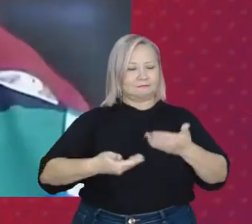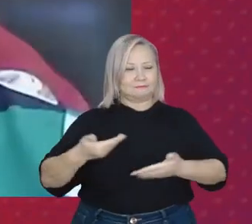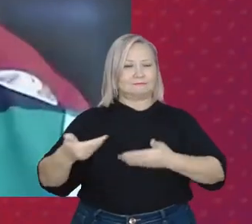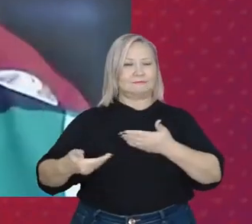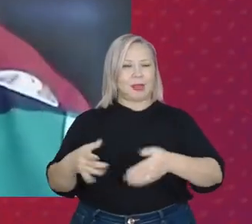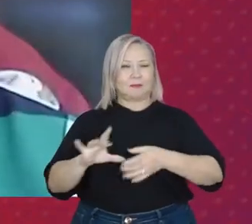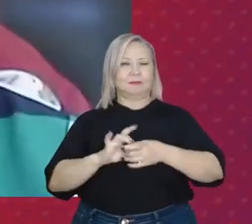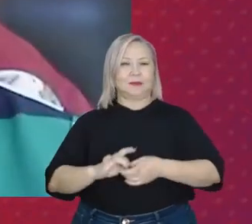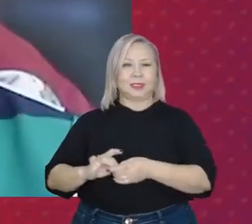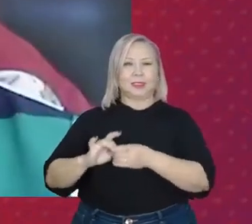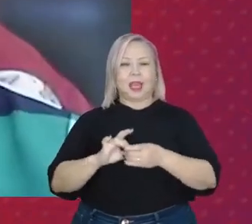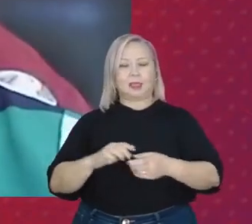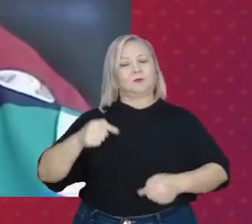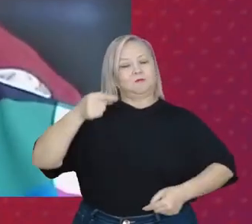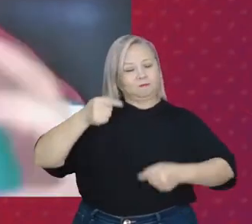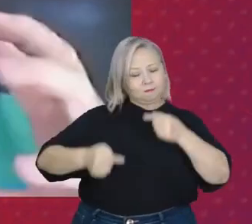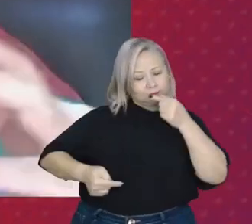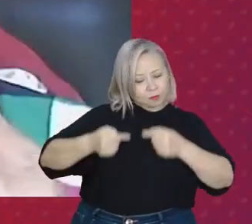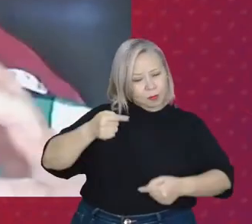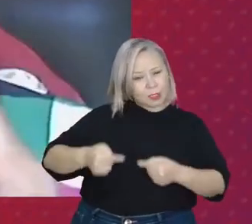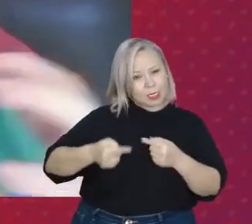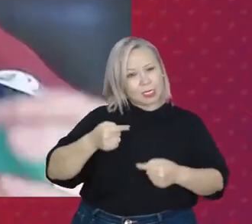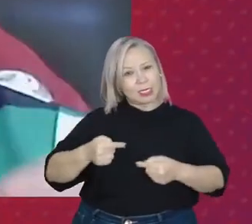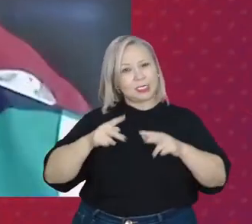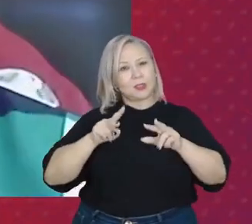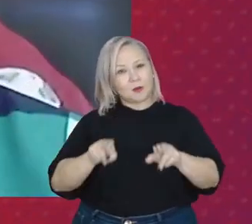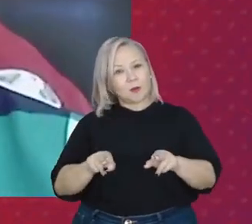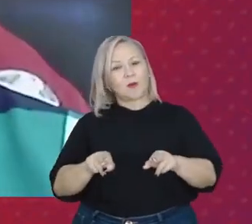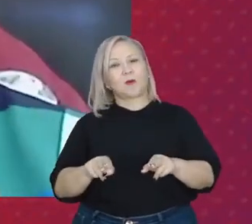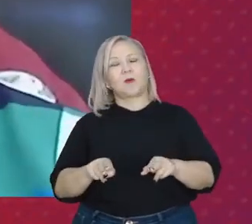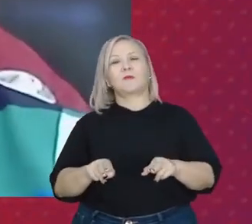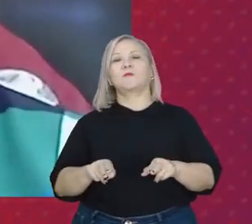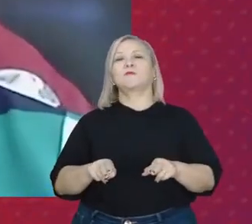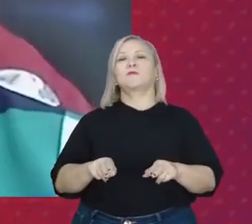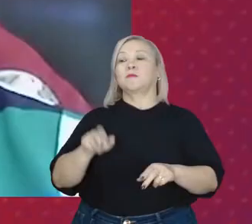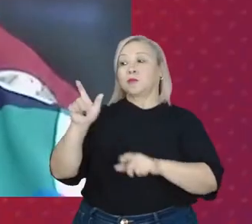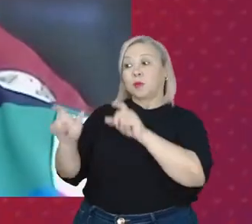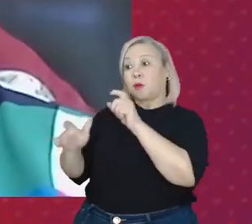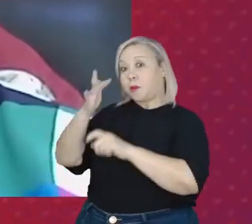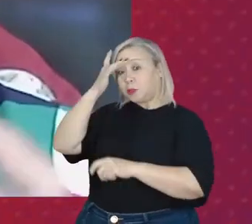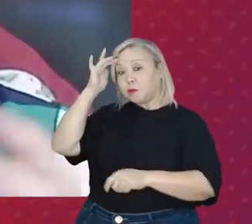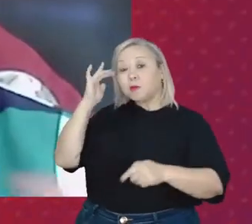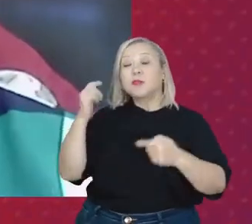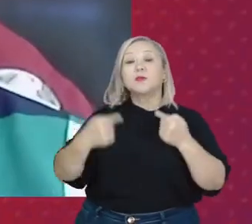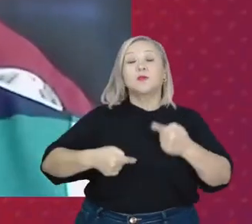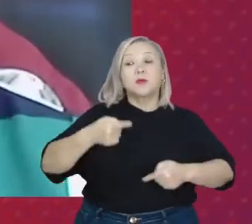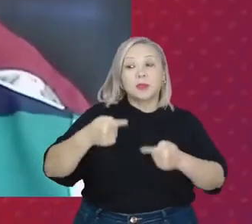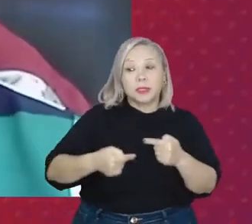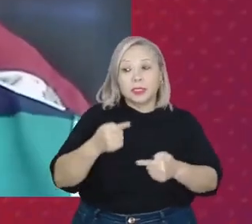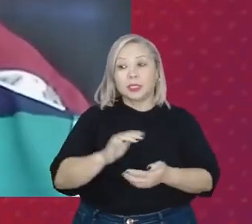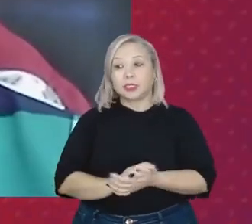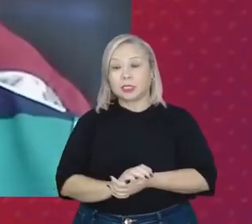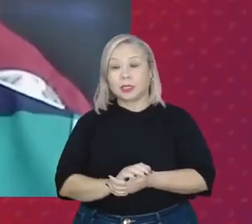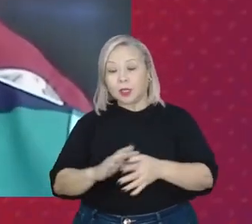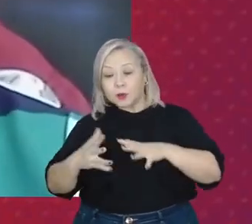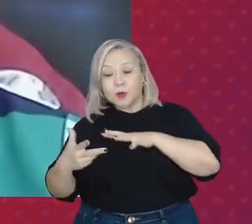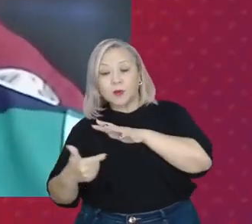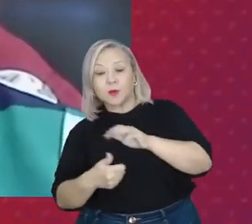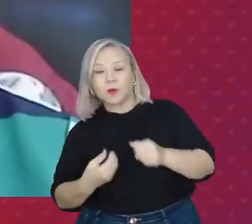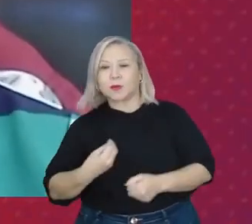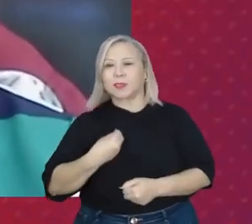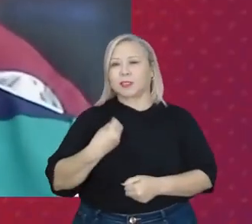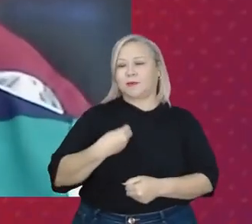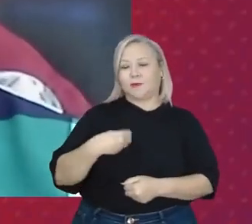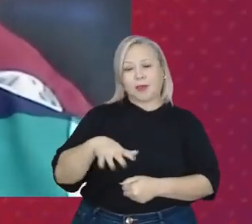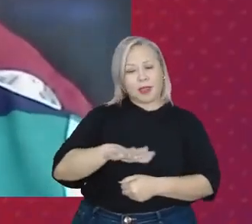tanto com políticas, como com políticos e políticas do mundo para sobreviver nessa face